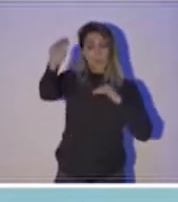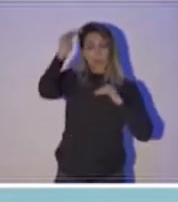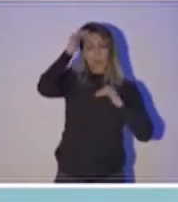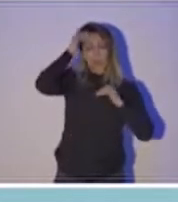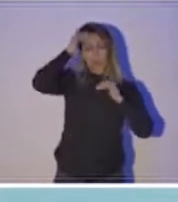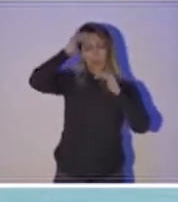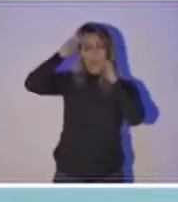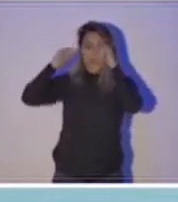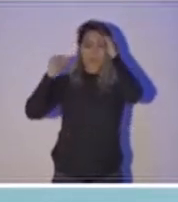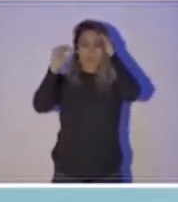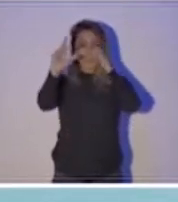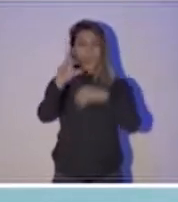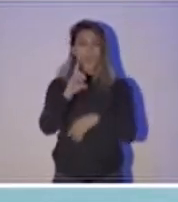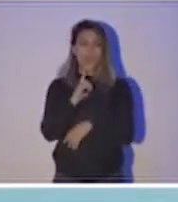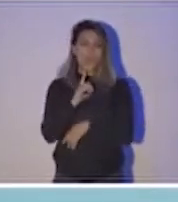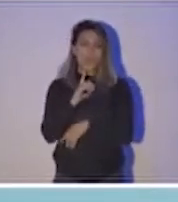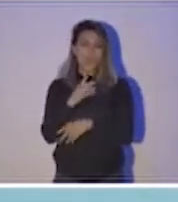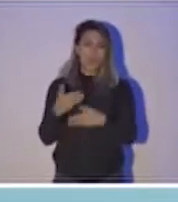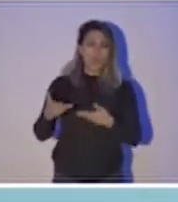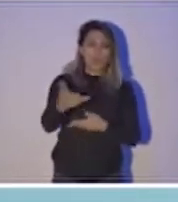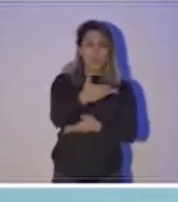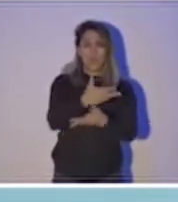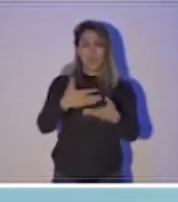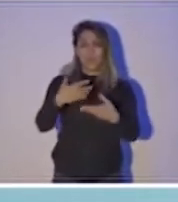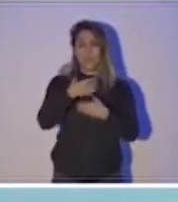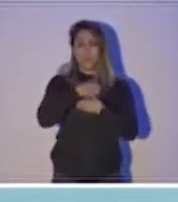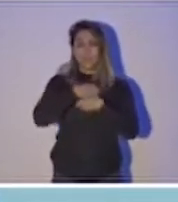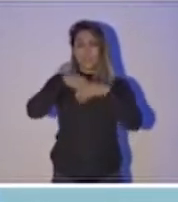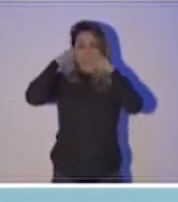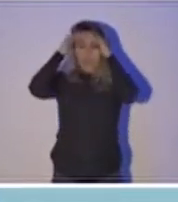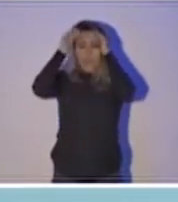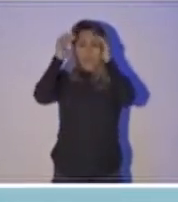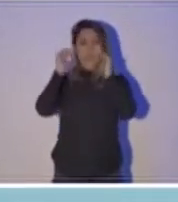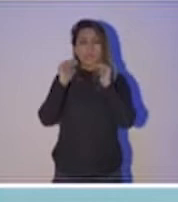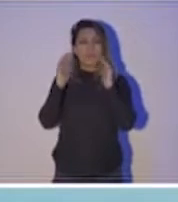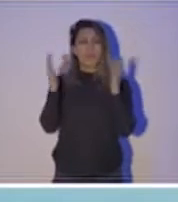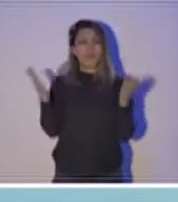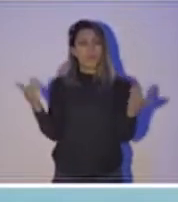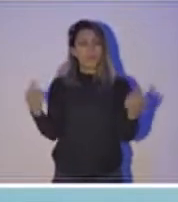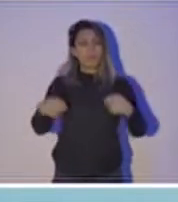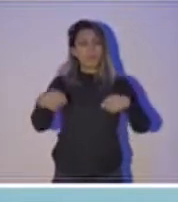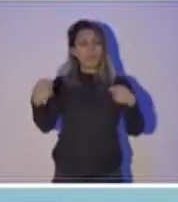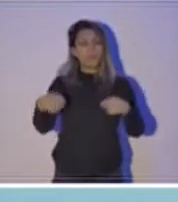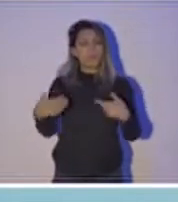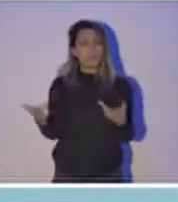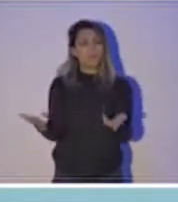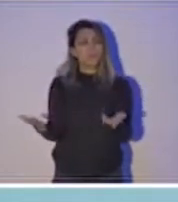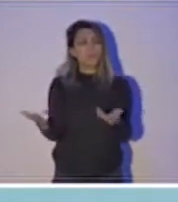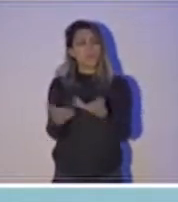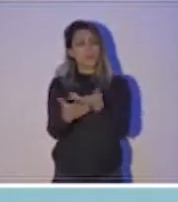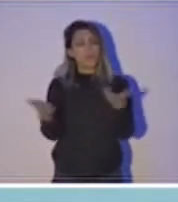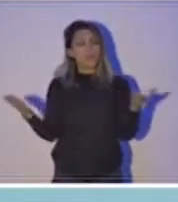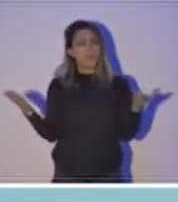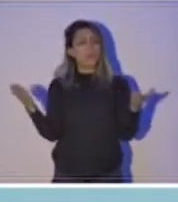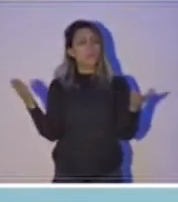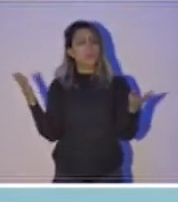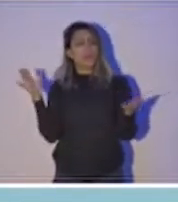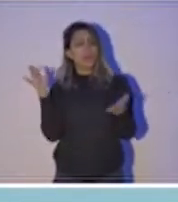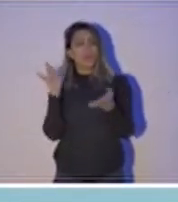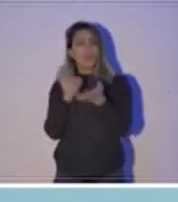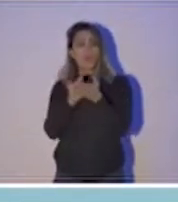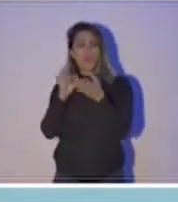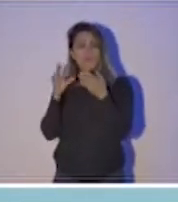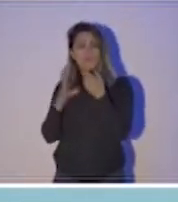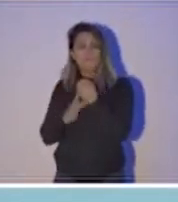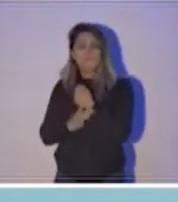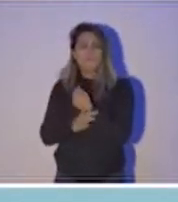aula, os nossos estudantes precisam sentir isso todos os dias. E uma forma muito concreta de garantir que eles sintam isso é